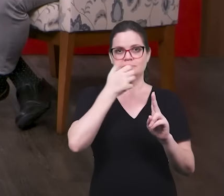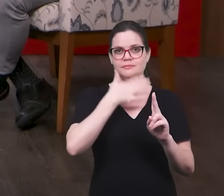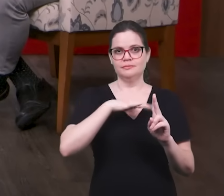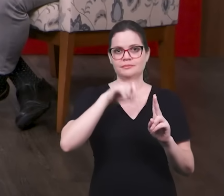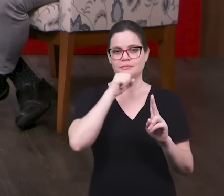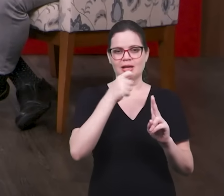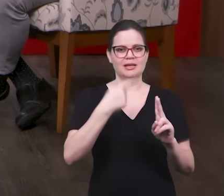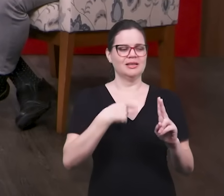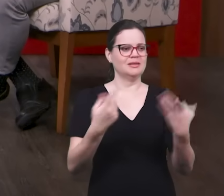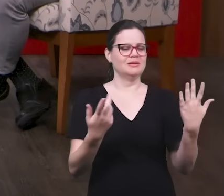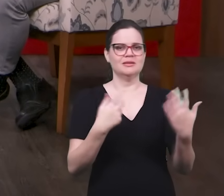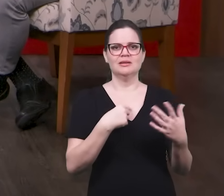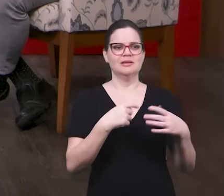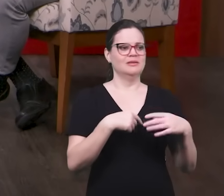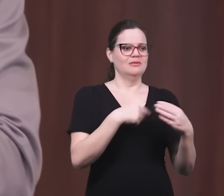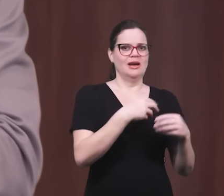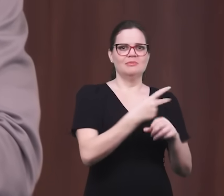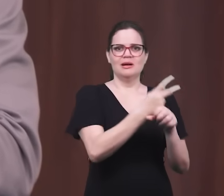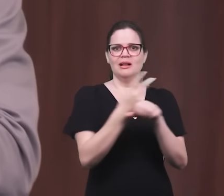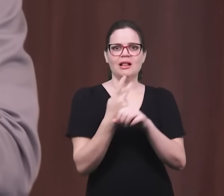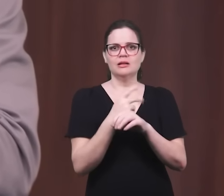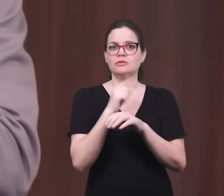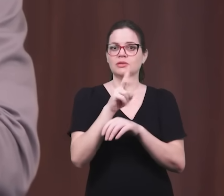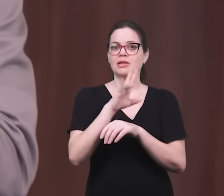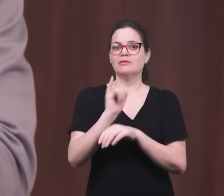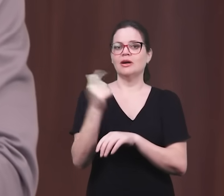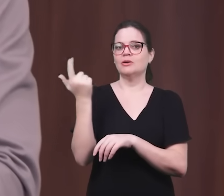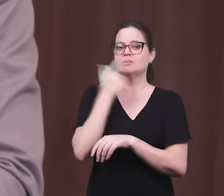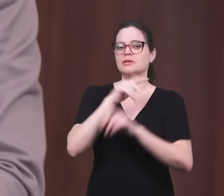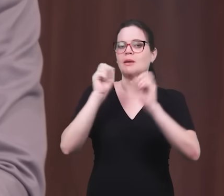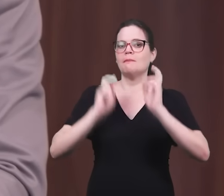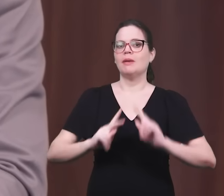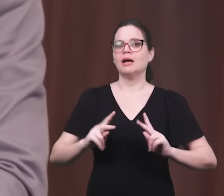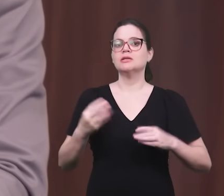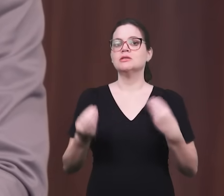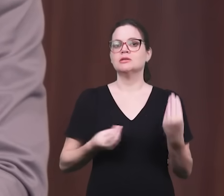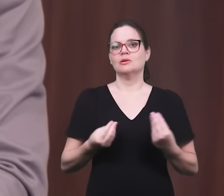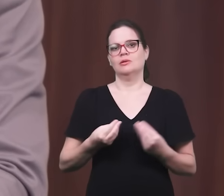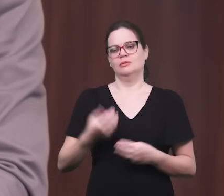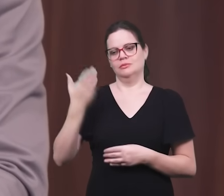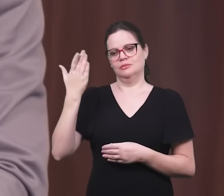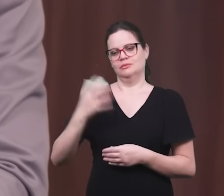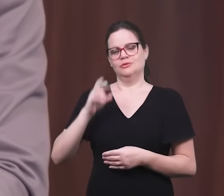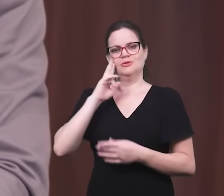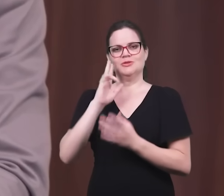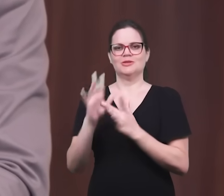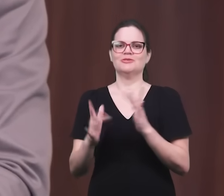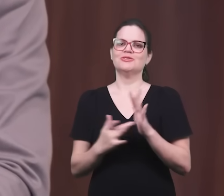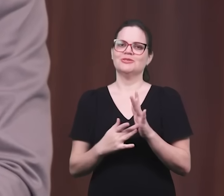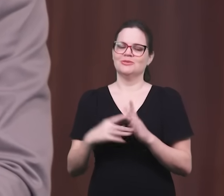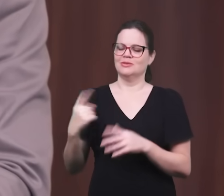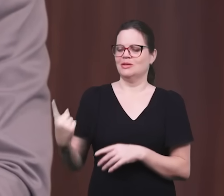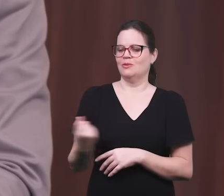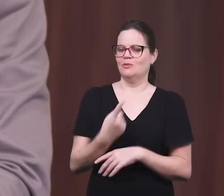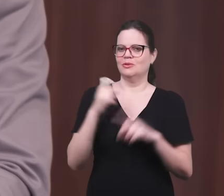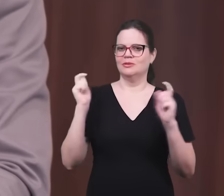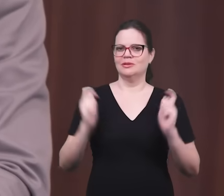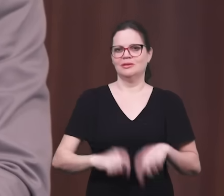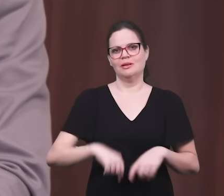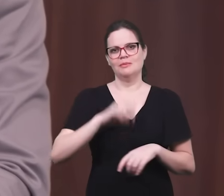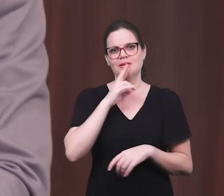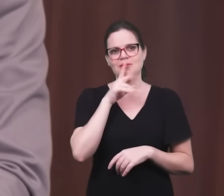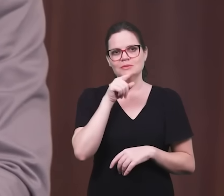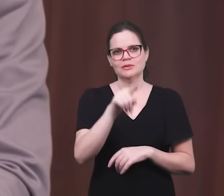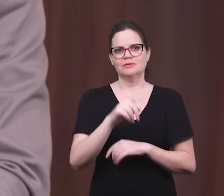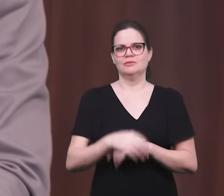que não para em lugar nenhum, olha, você vai encontrar paz nos altares do Senhor. Glória a Jesus. No altar do Senhor há resposta,